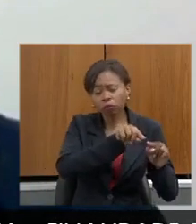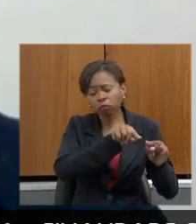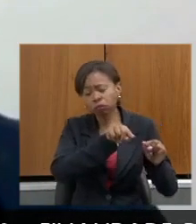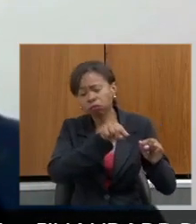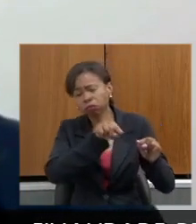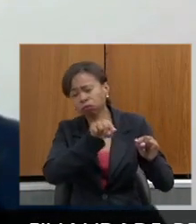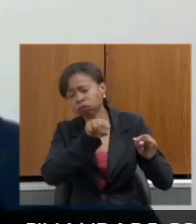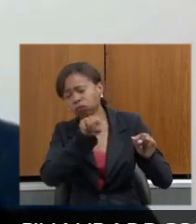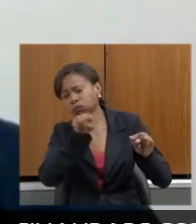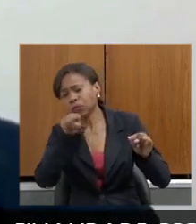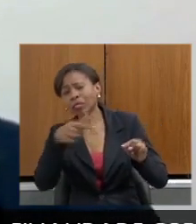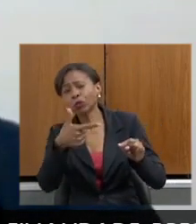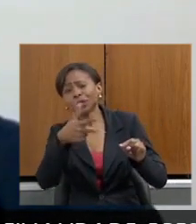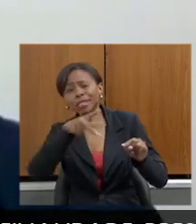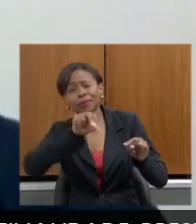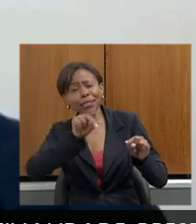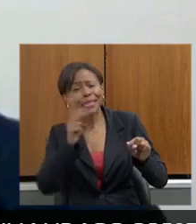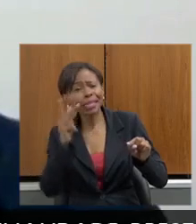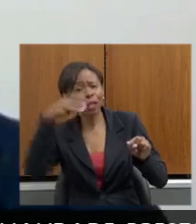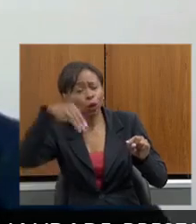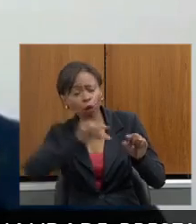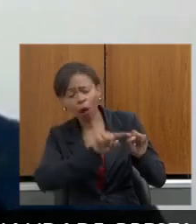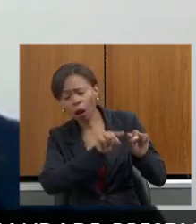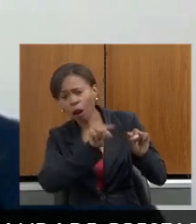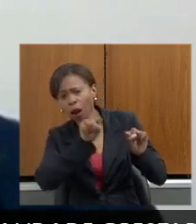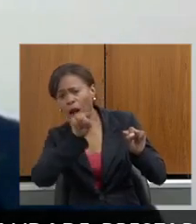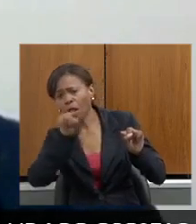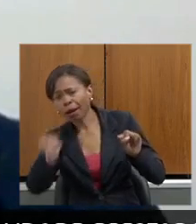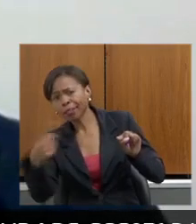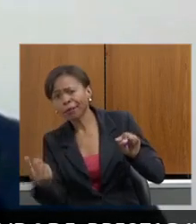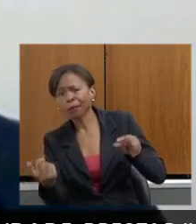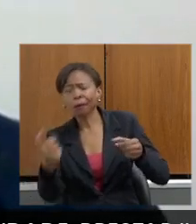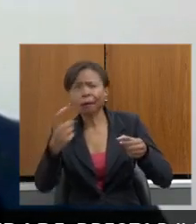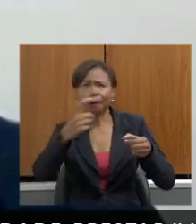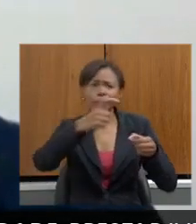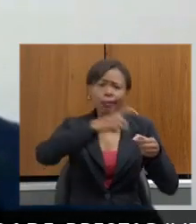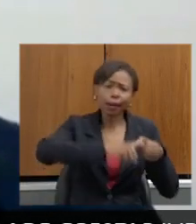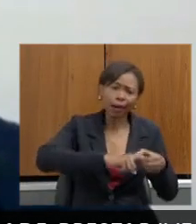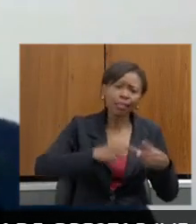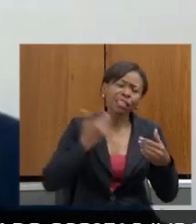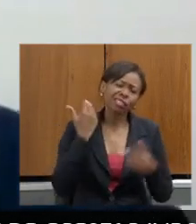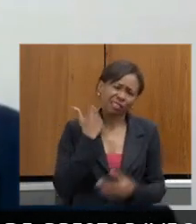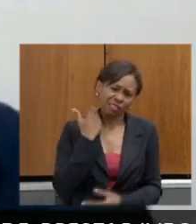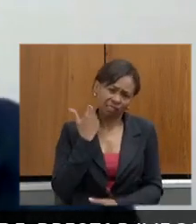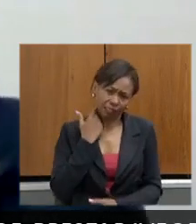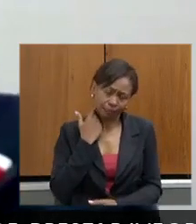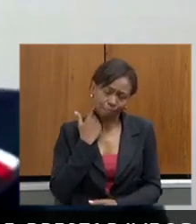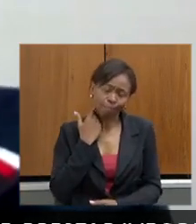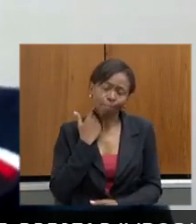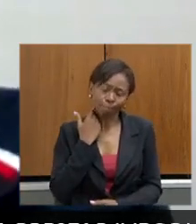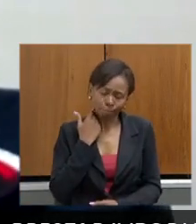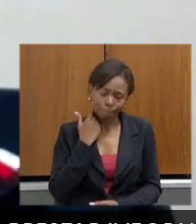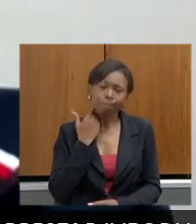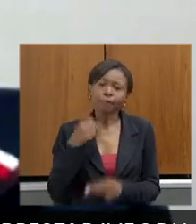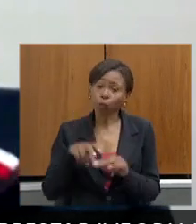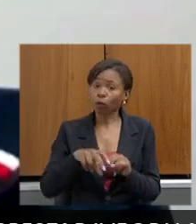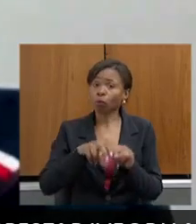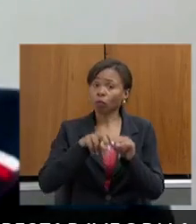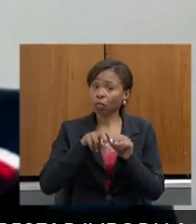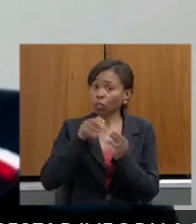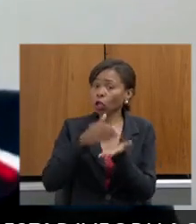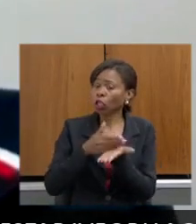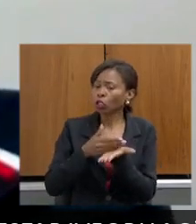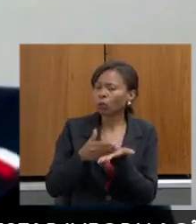250 para voltar e fazer um plantão em volta para o outro dia cansado e foi por esse motivo que a gente